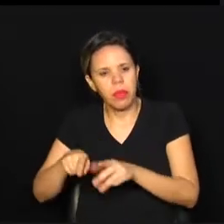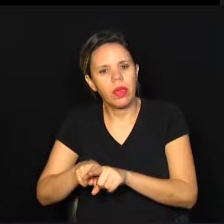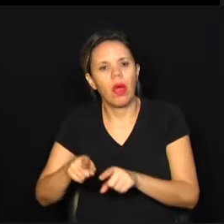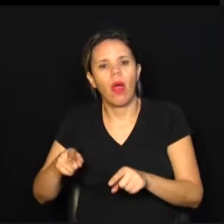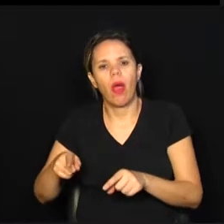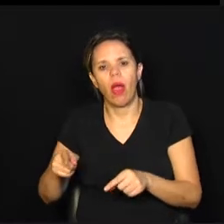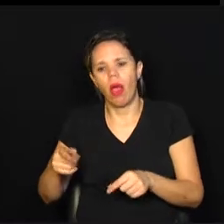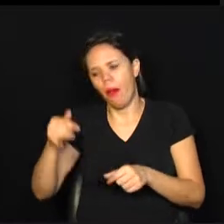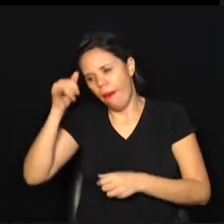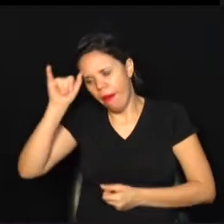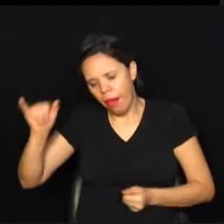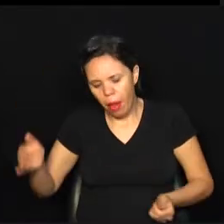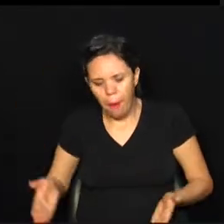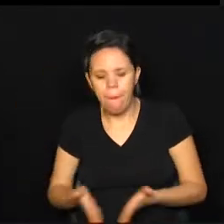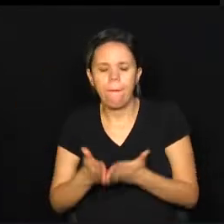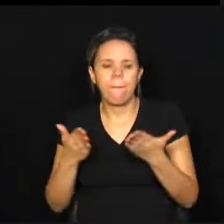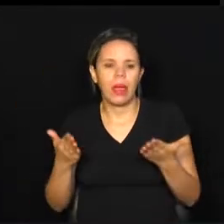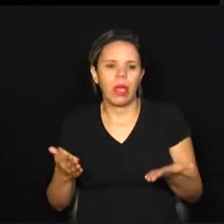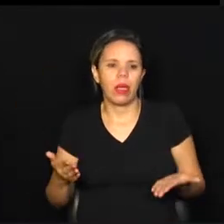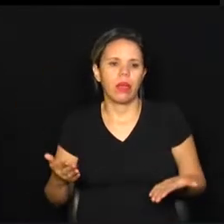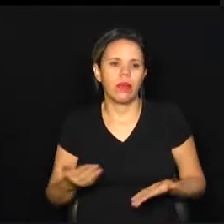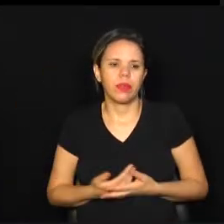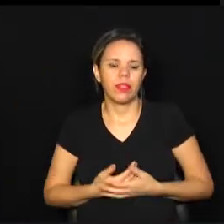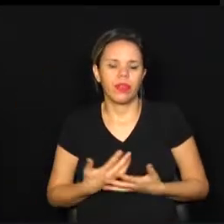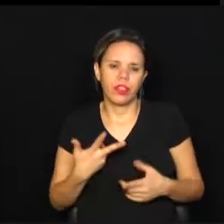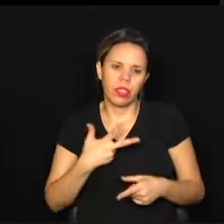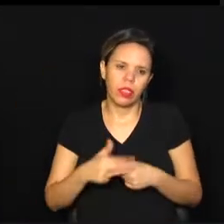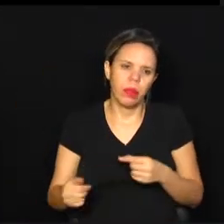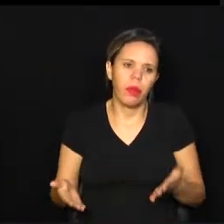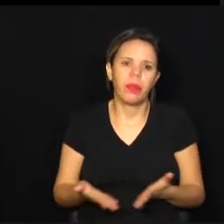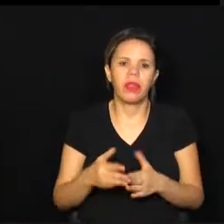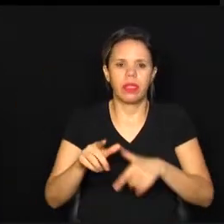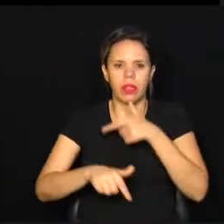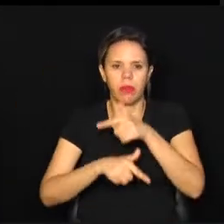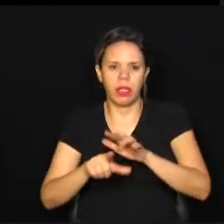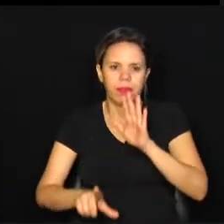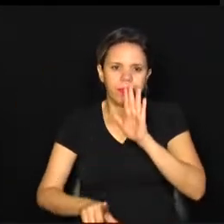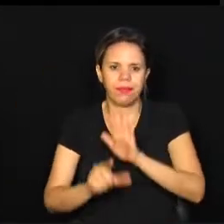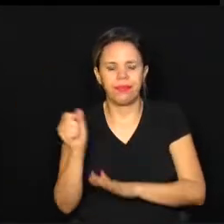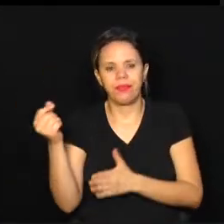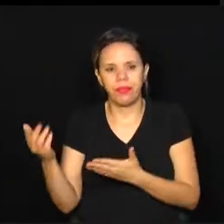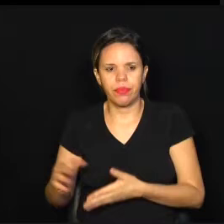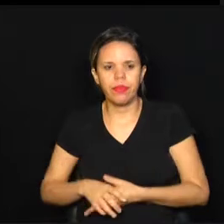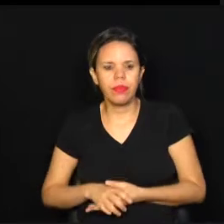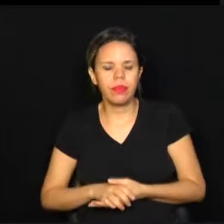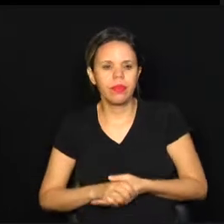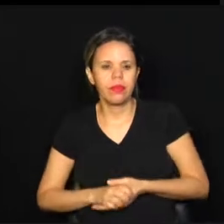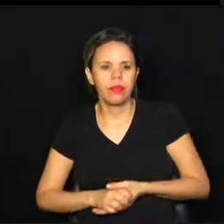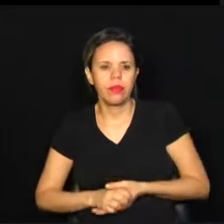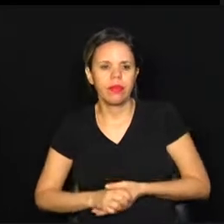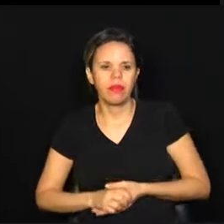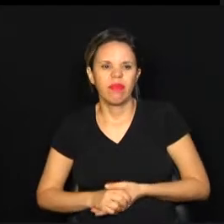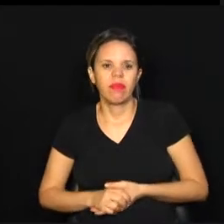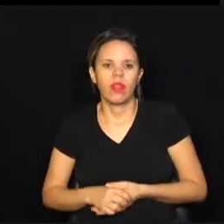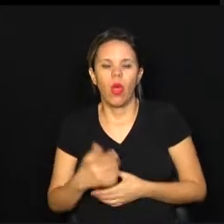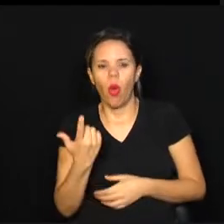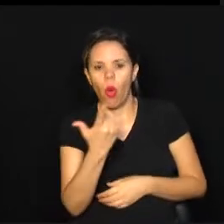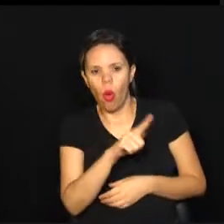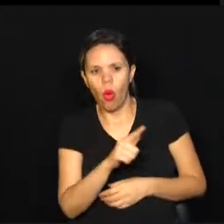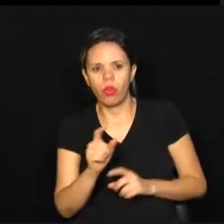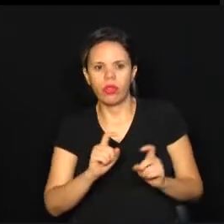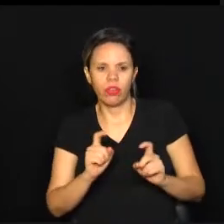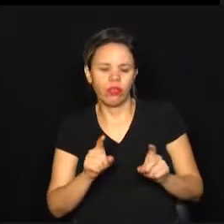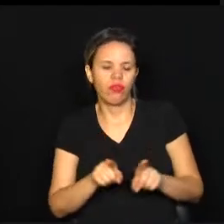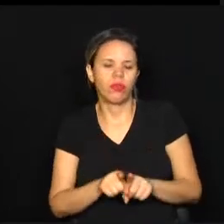combate à pobreza, de trabalho e renda, né, associado a isso, onde a gente fala de preservação